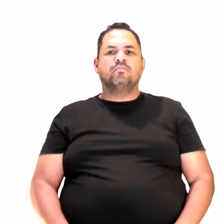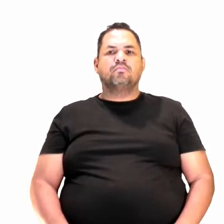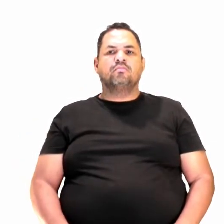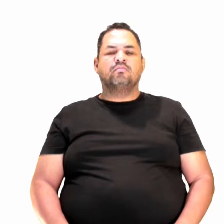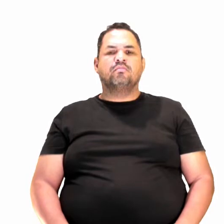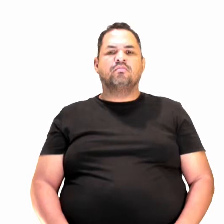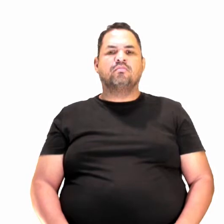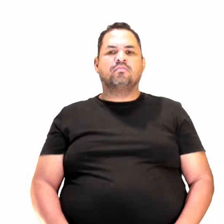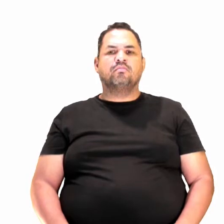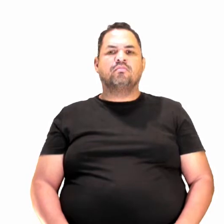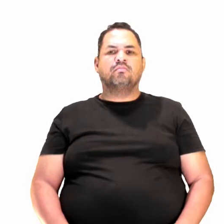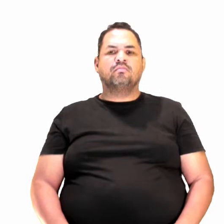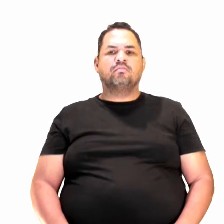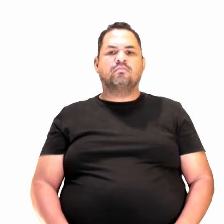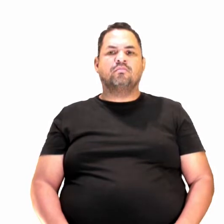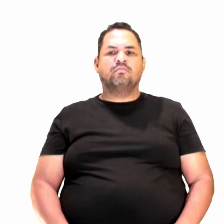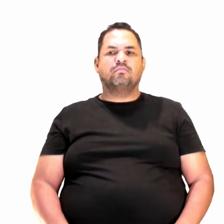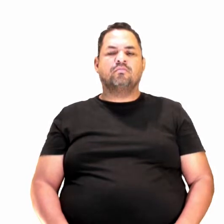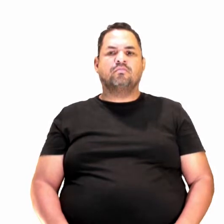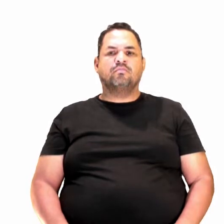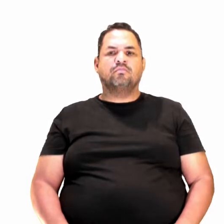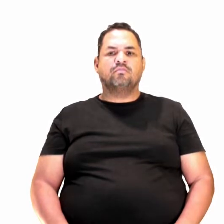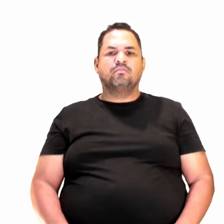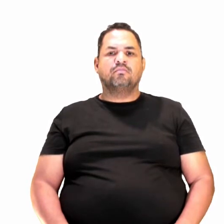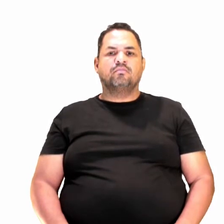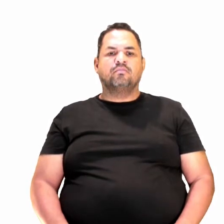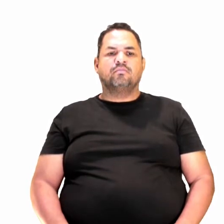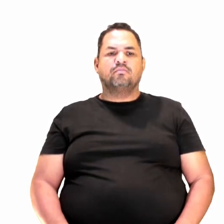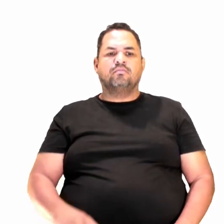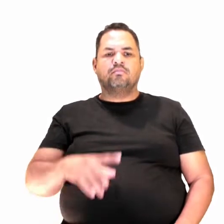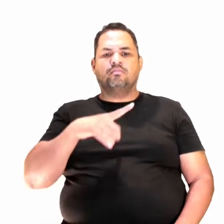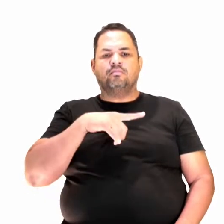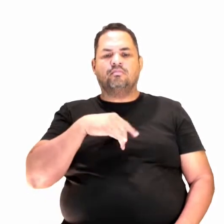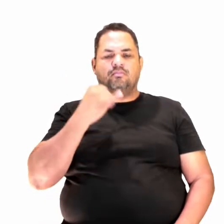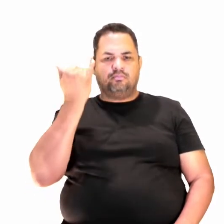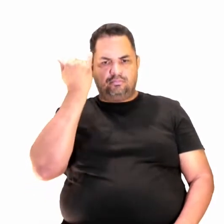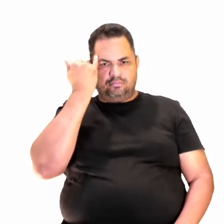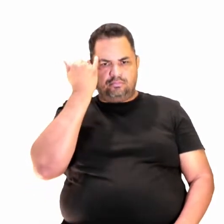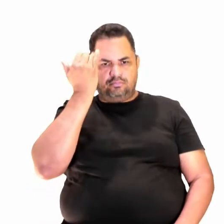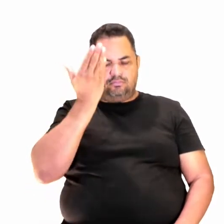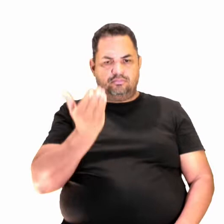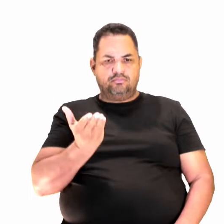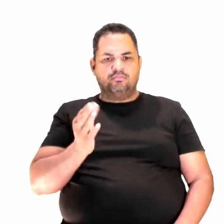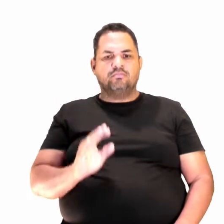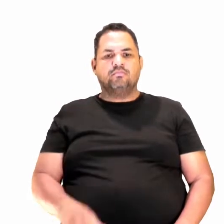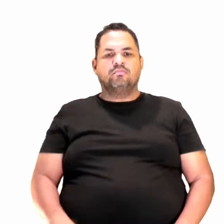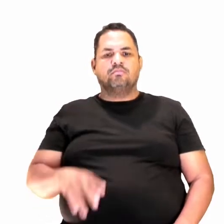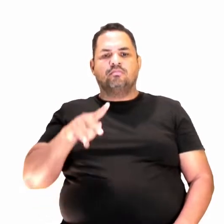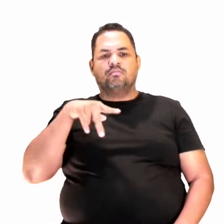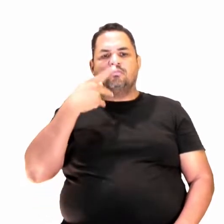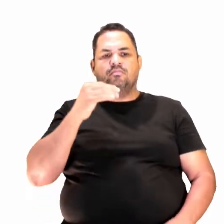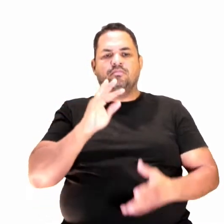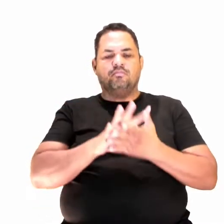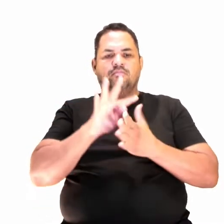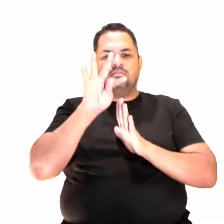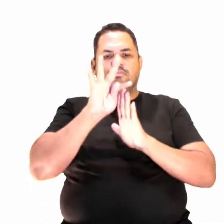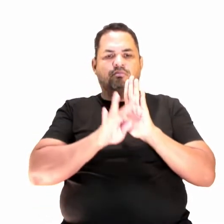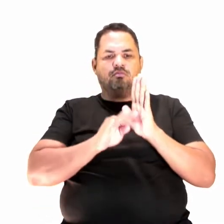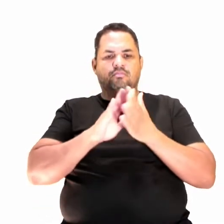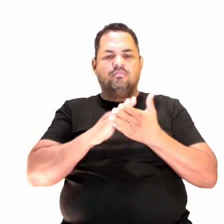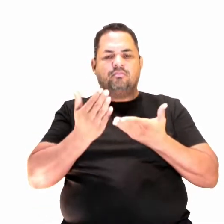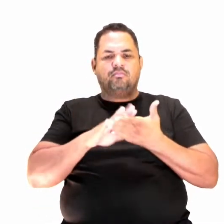gente vai voltar. E aí, olha só. Com certeza, quem a Rosa está descrevendo sobre essa questão, eu quase esqueci dessa